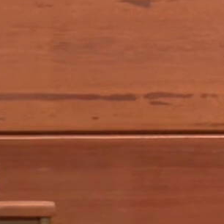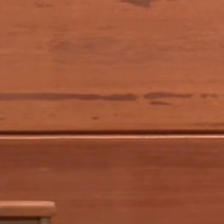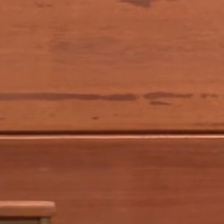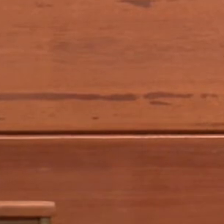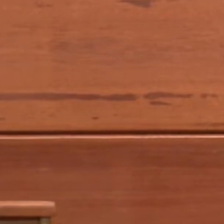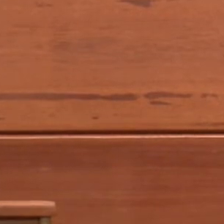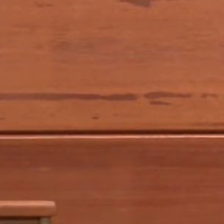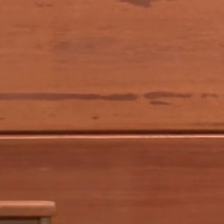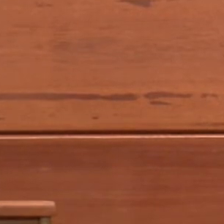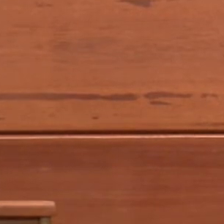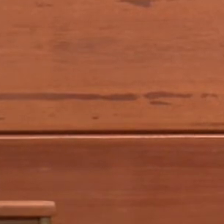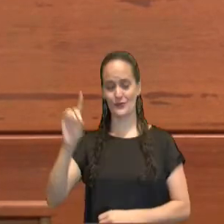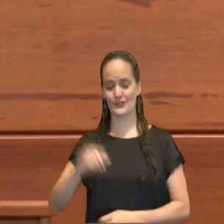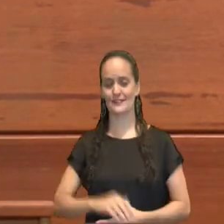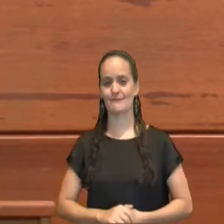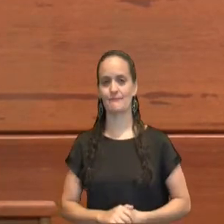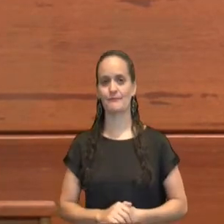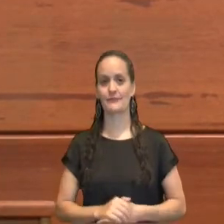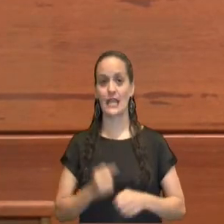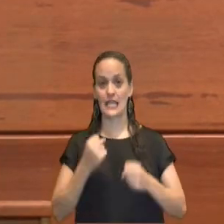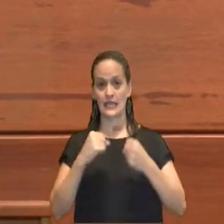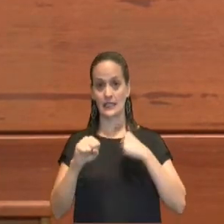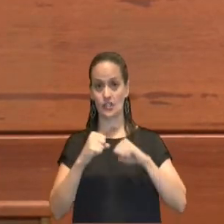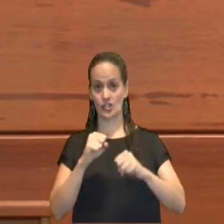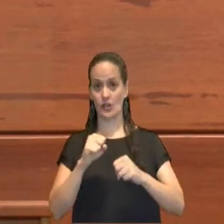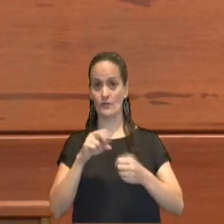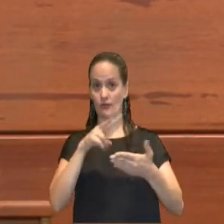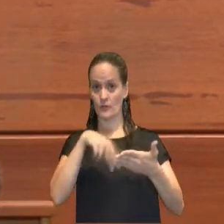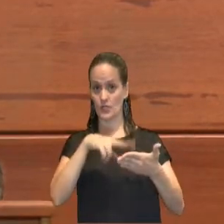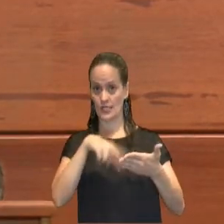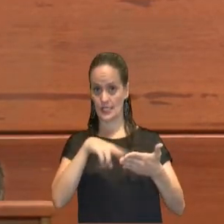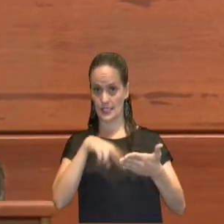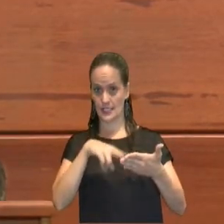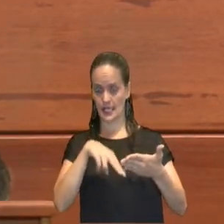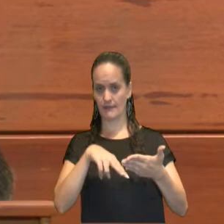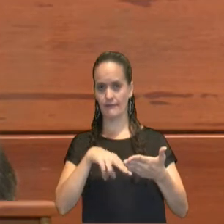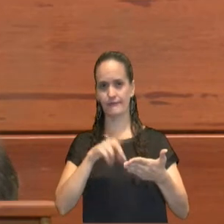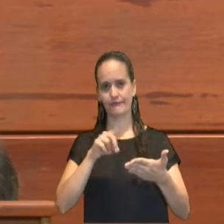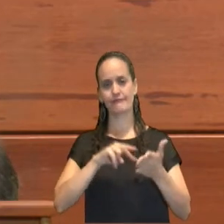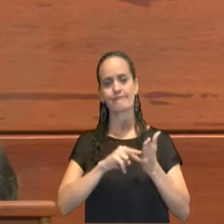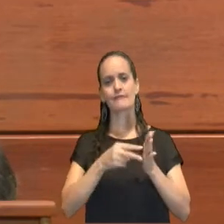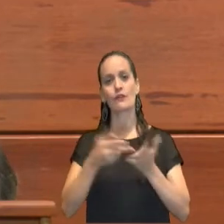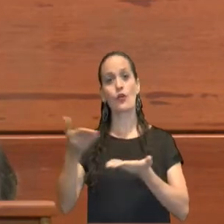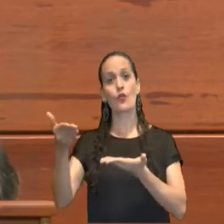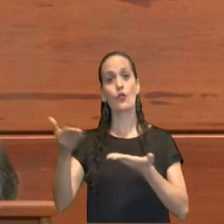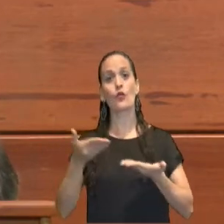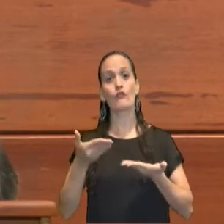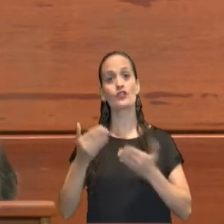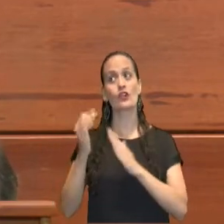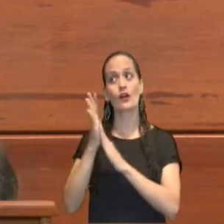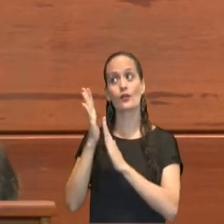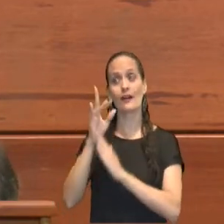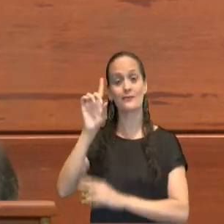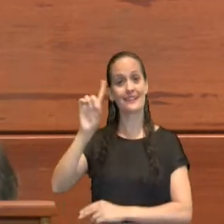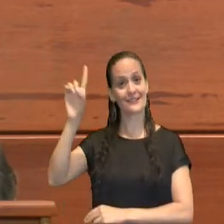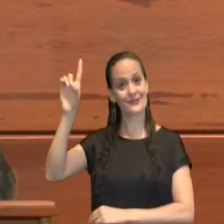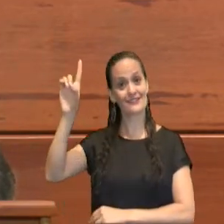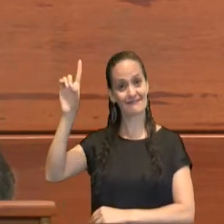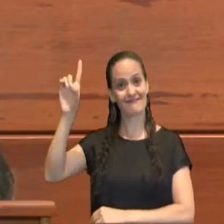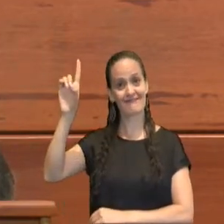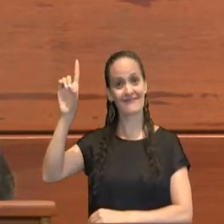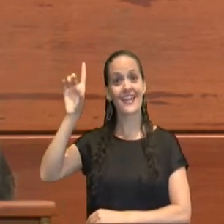conosco. Este salmo que vamos ler agora é um convite para louvarmos a Deus. E ele